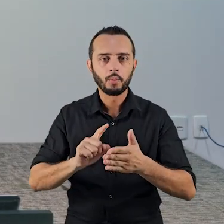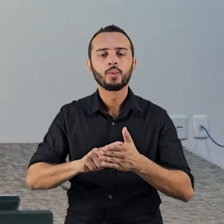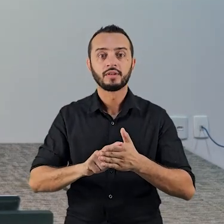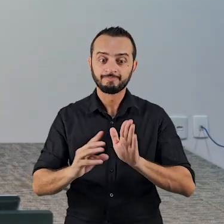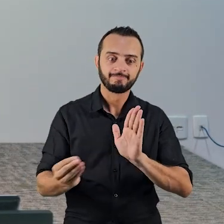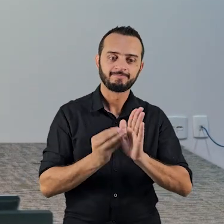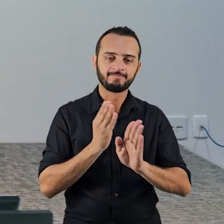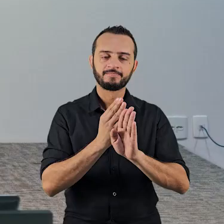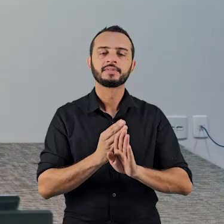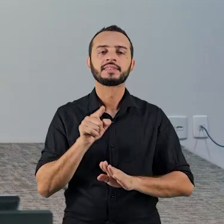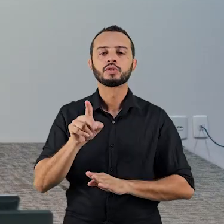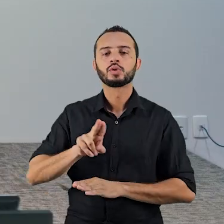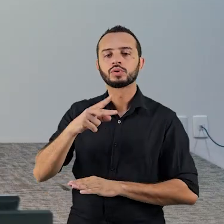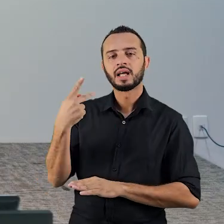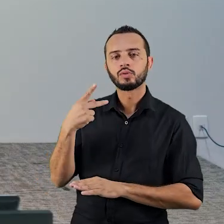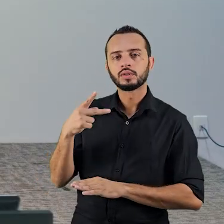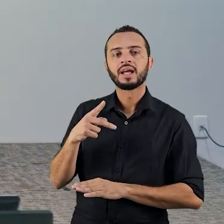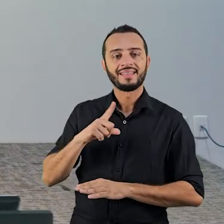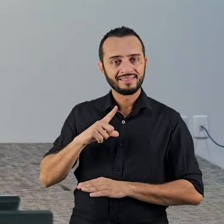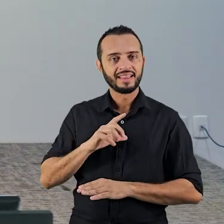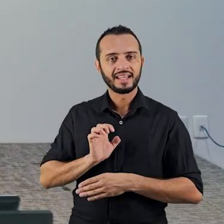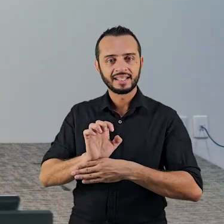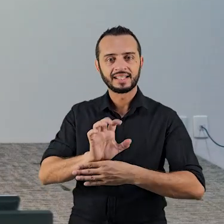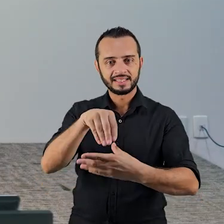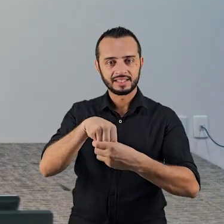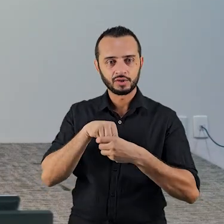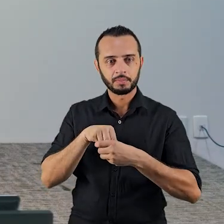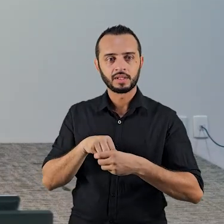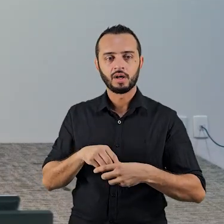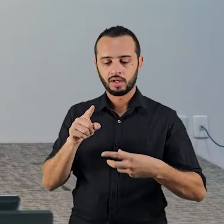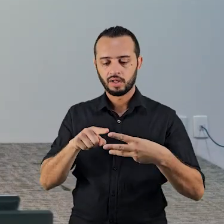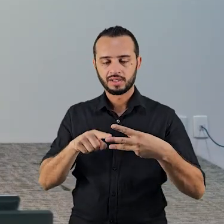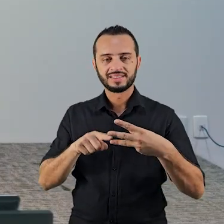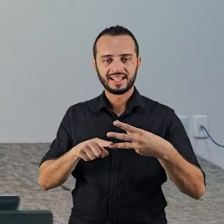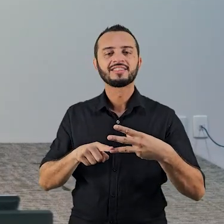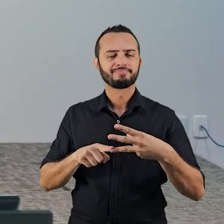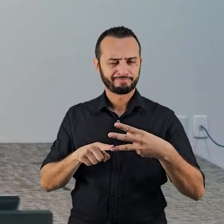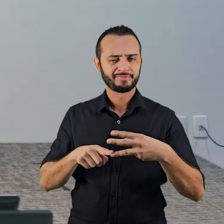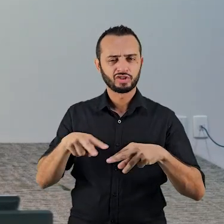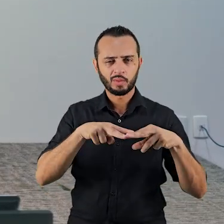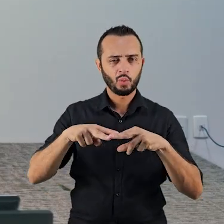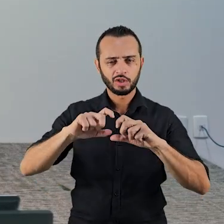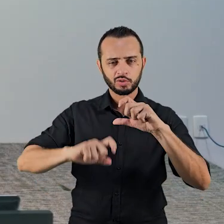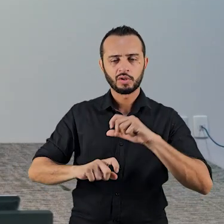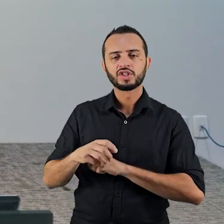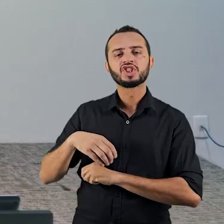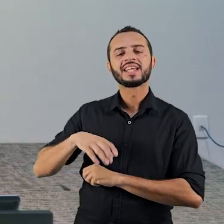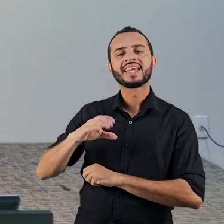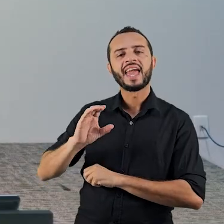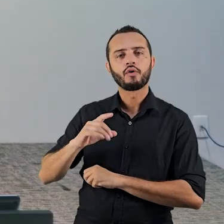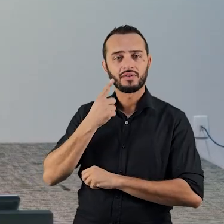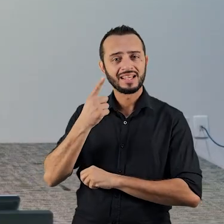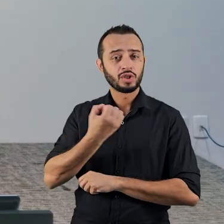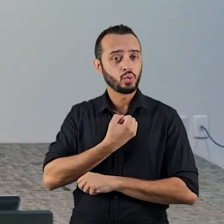dele, eu vou calcular que se o meu sistema tem essa entropia, 3 constante de Boltzmann, logaritmo de 2 joules Kelvin. Tá? Esse é